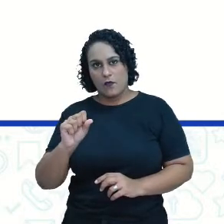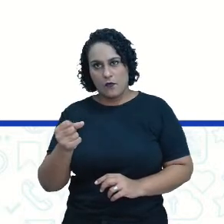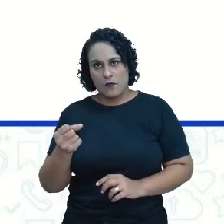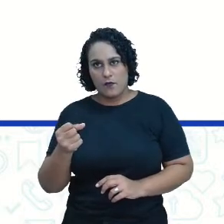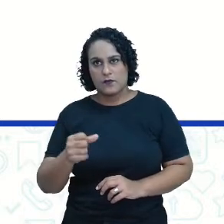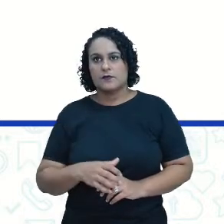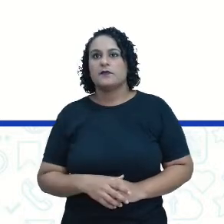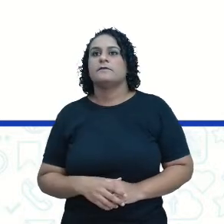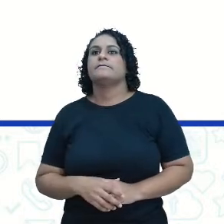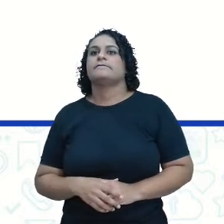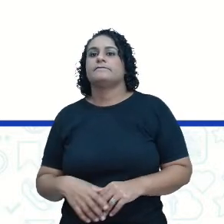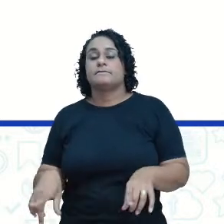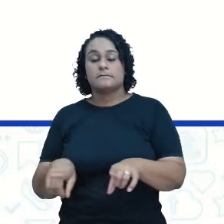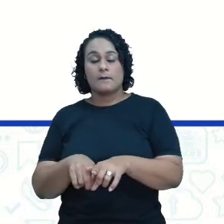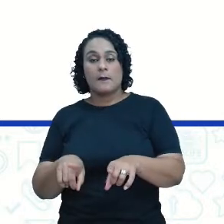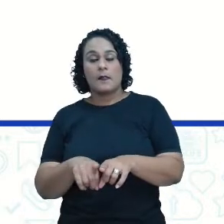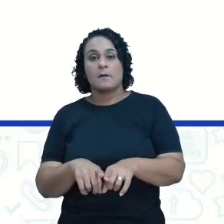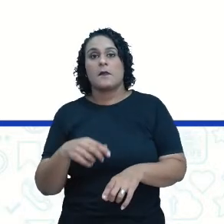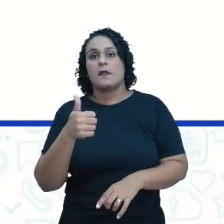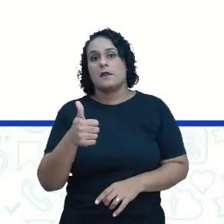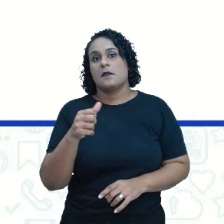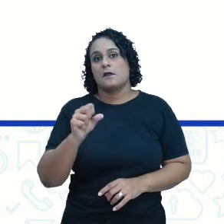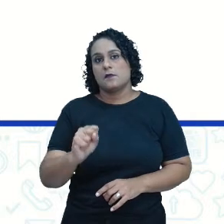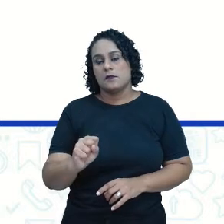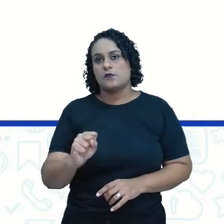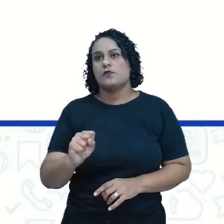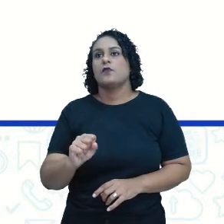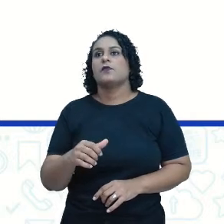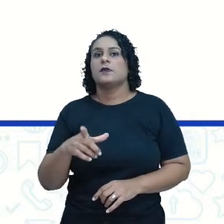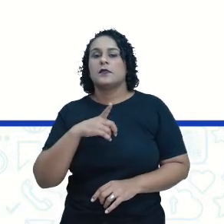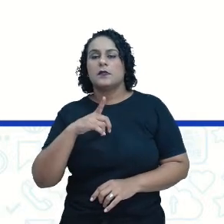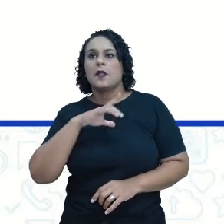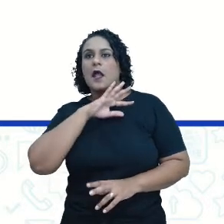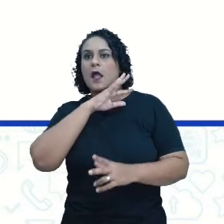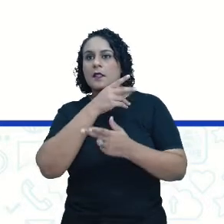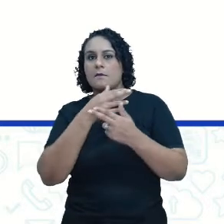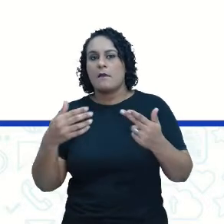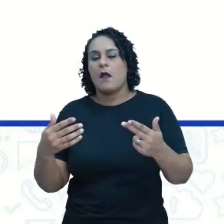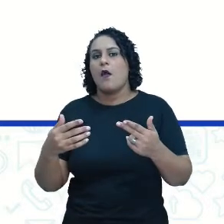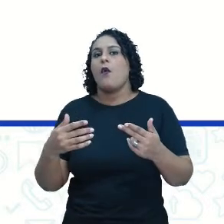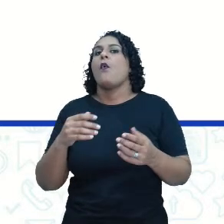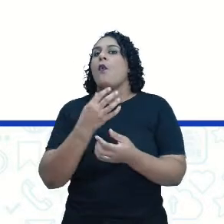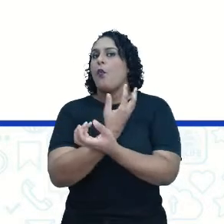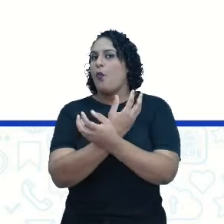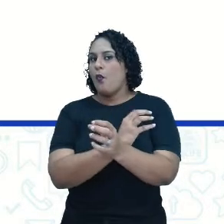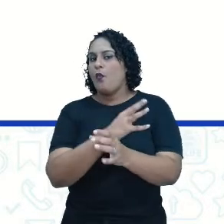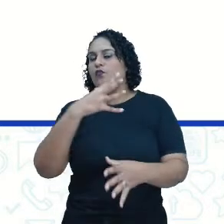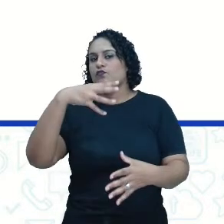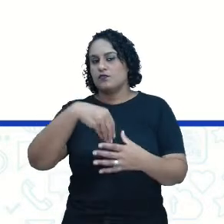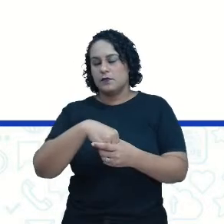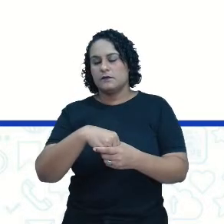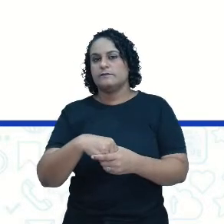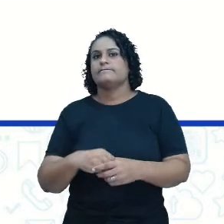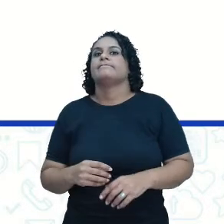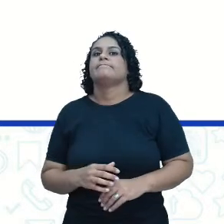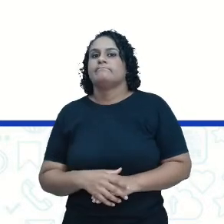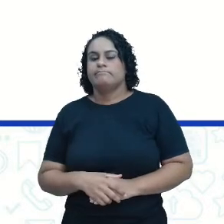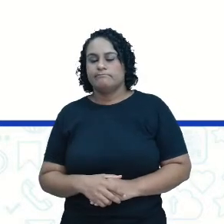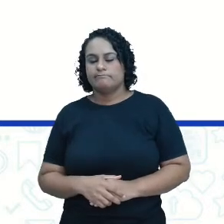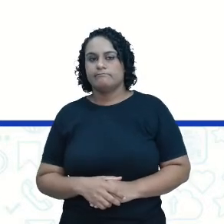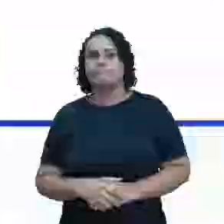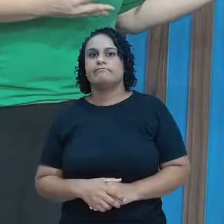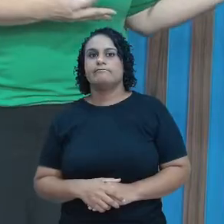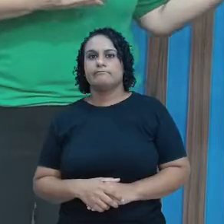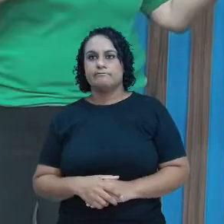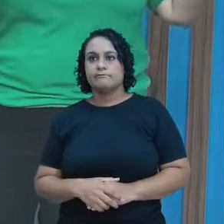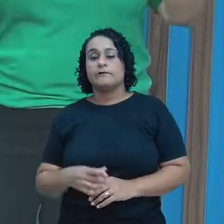né? Os vertebrados terrestres já estavam presentes aqui no dia 18 de dezembro. Gente, lembra que nesse calendário cósmico a